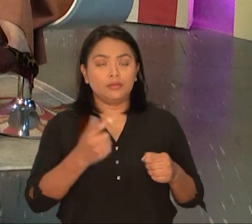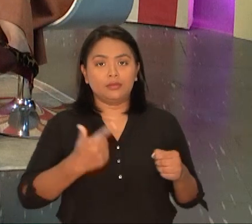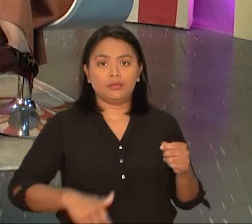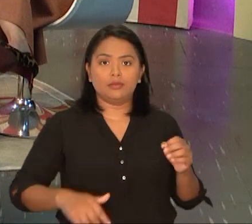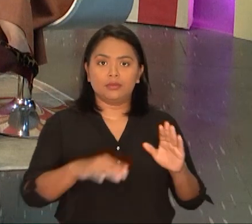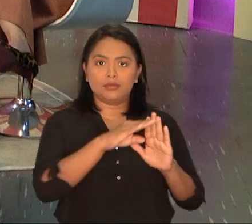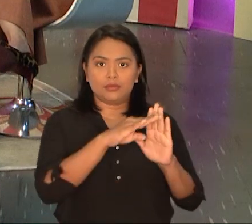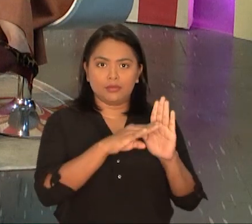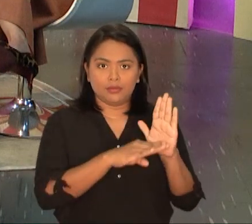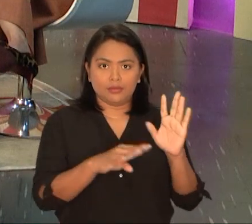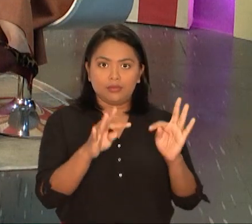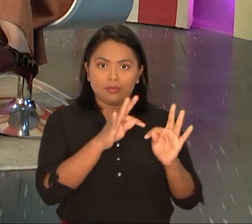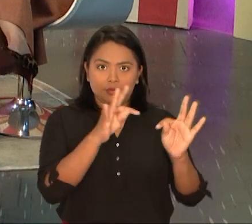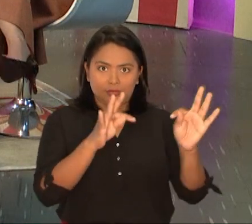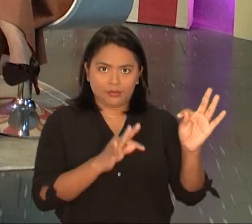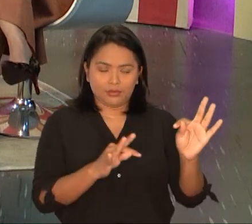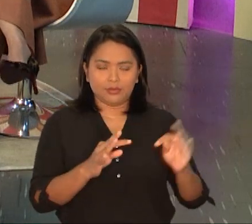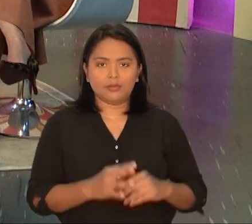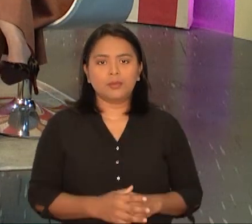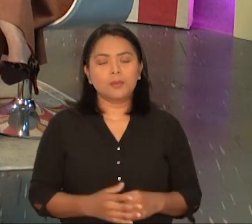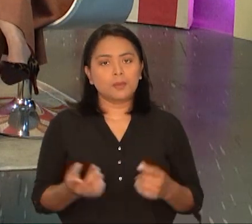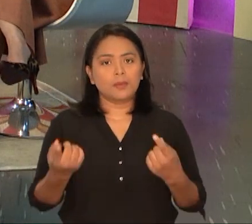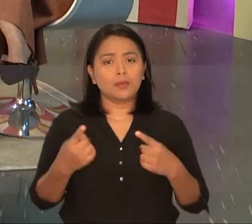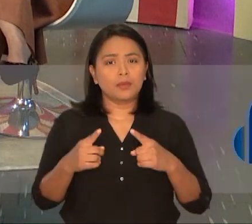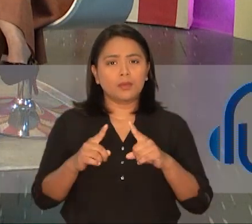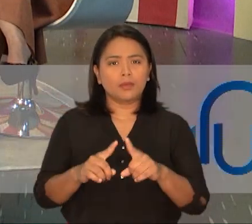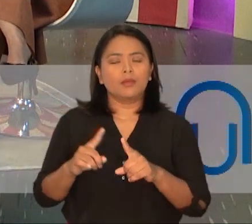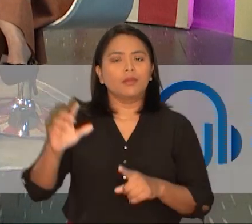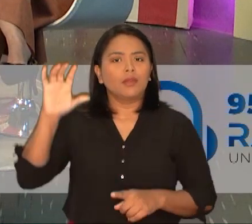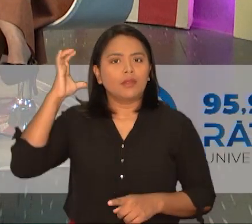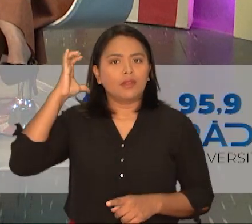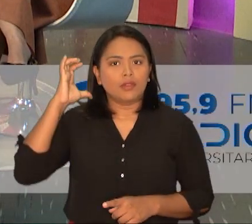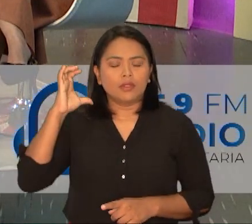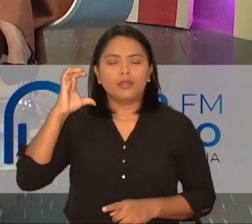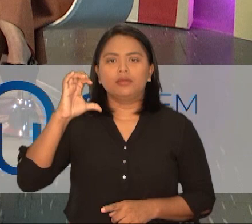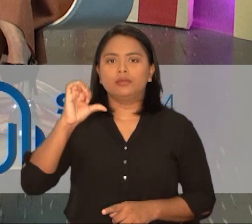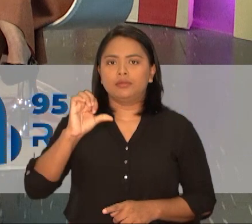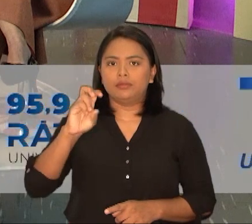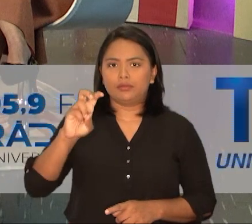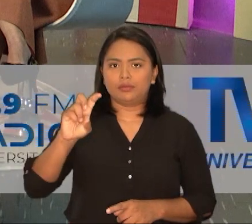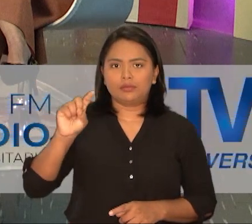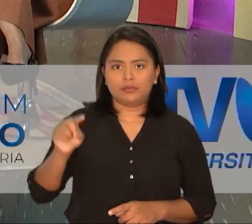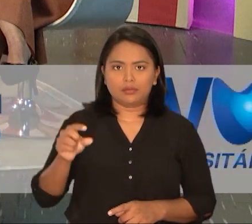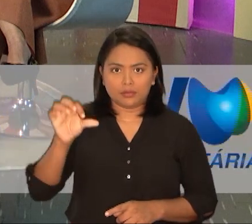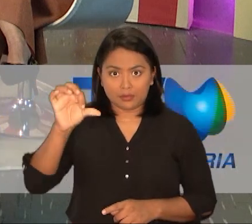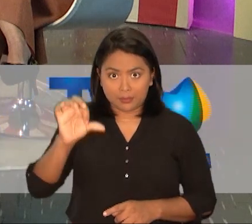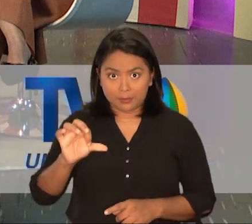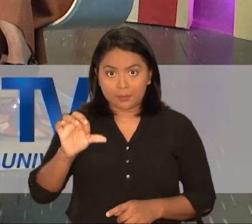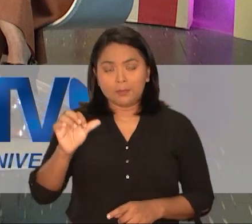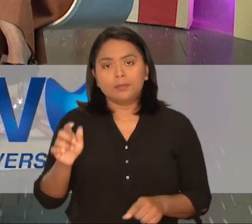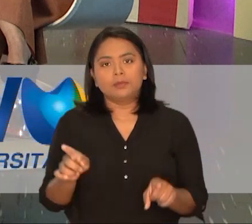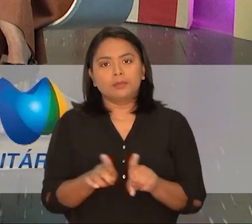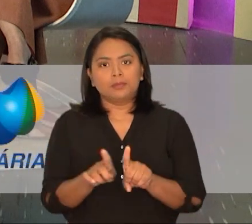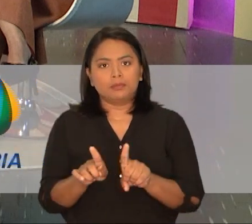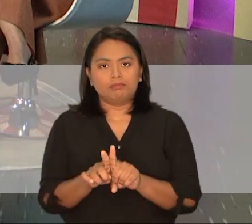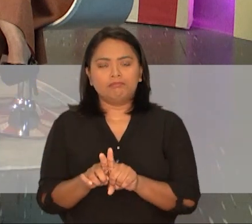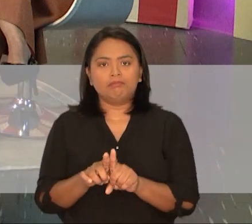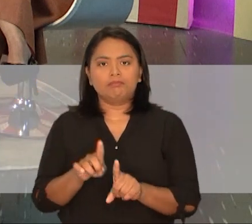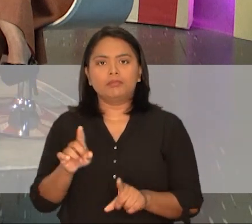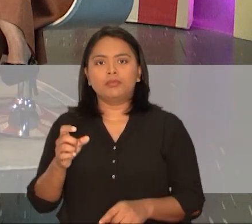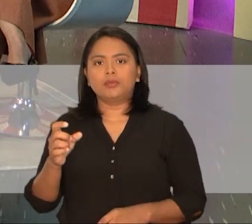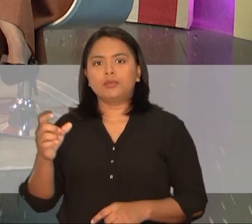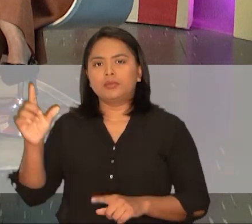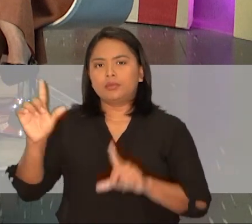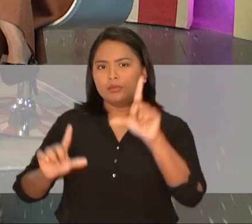Voltamos com o programa Tetas e Tretas, que é transmitido simultaneamente pela Rádio Universitária 95,9 e pelo